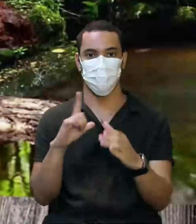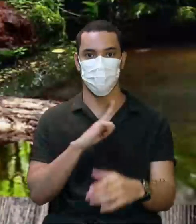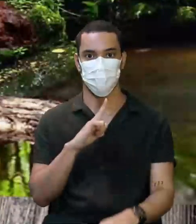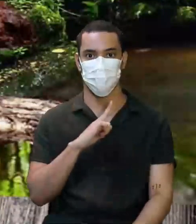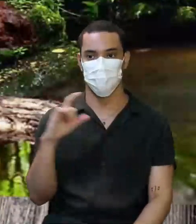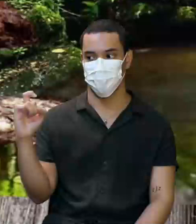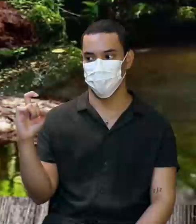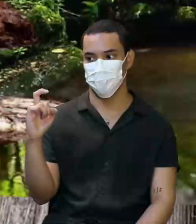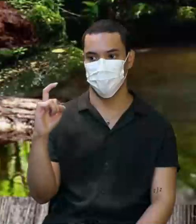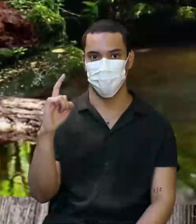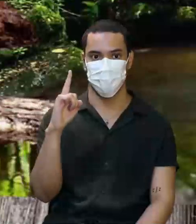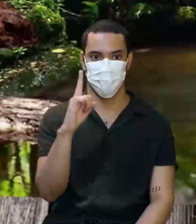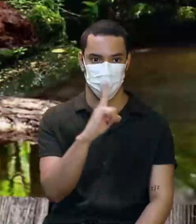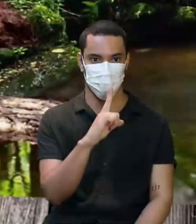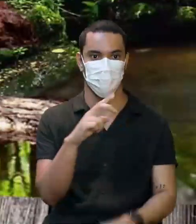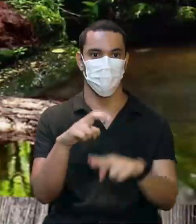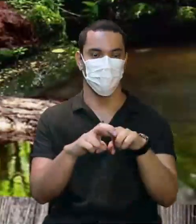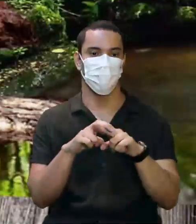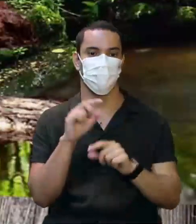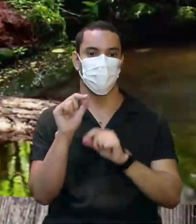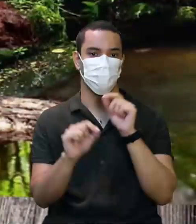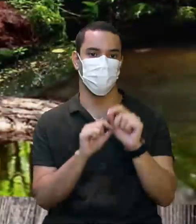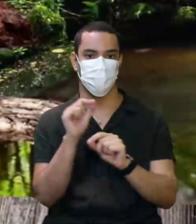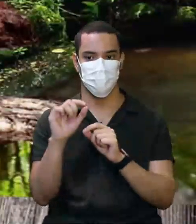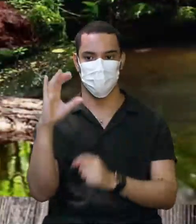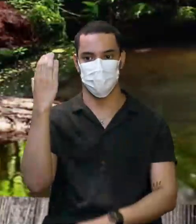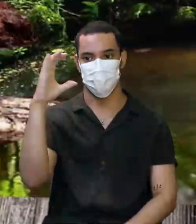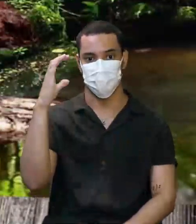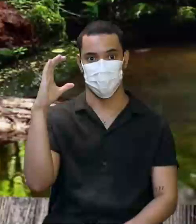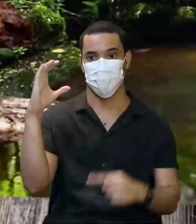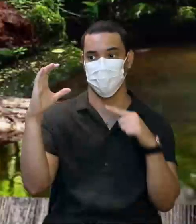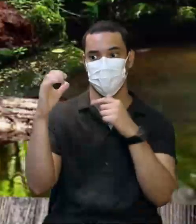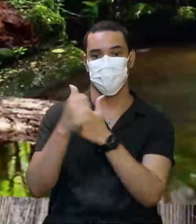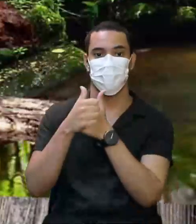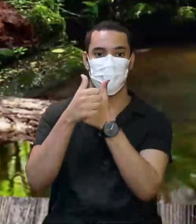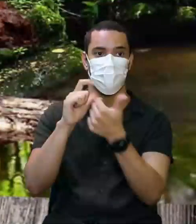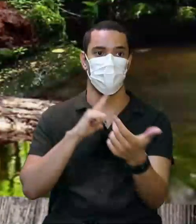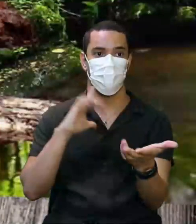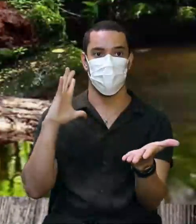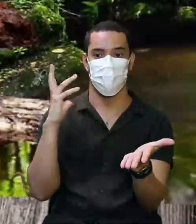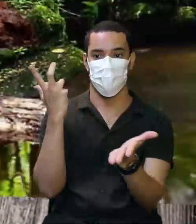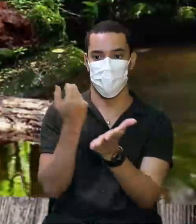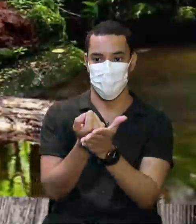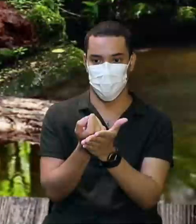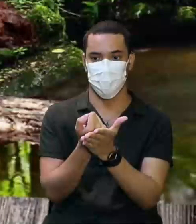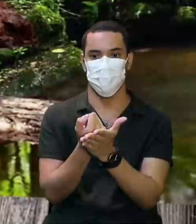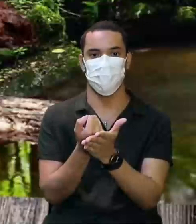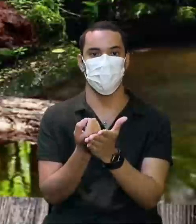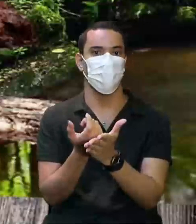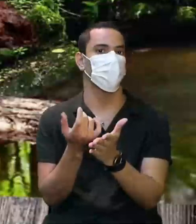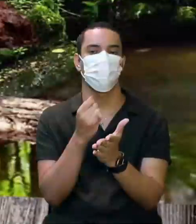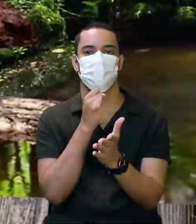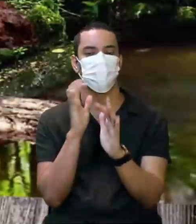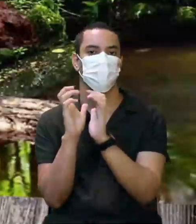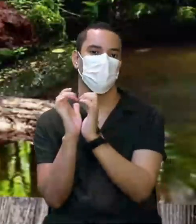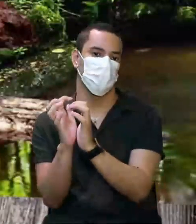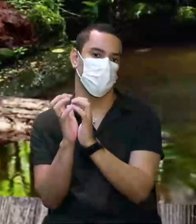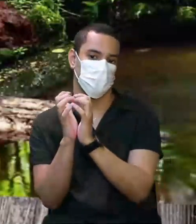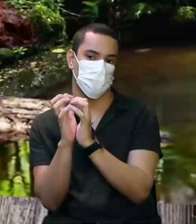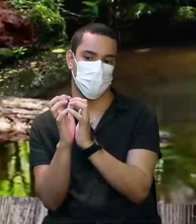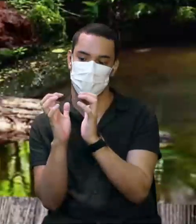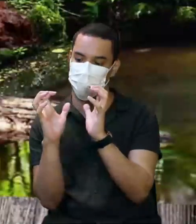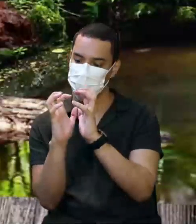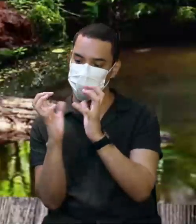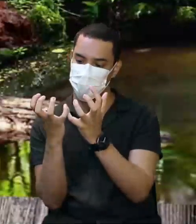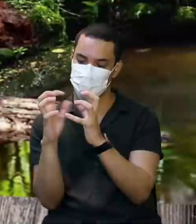descender, né? Então, cientificamente, a gente tem registros de crânios,